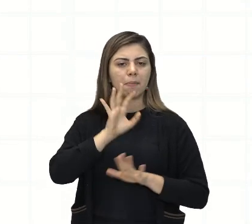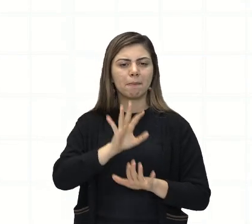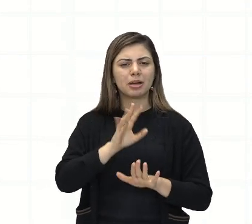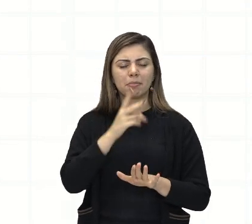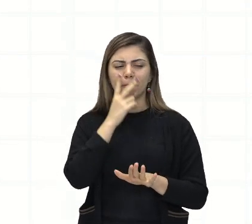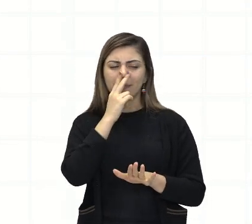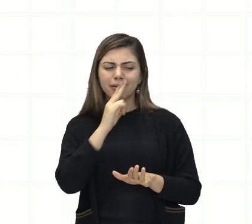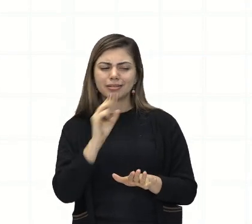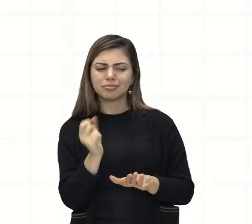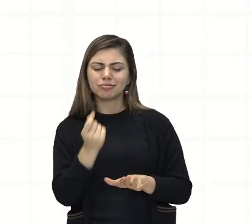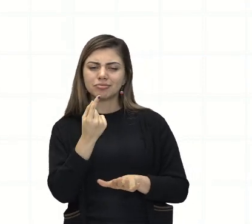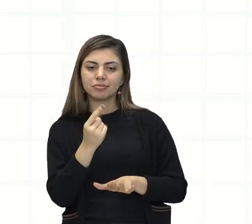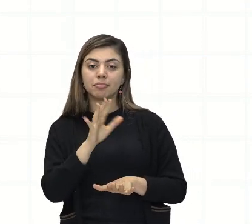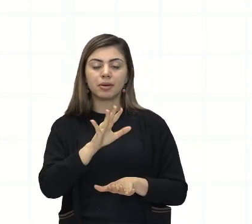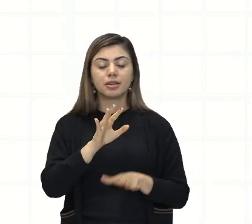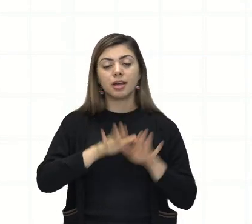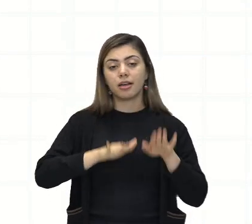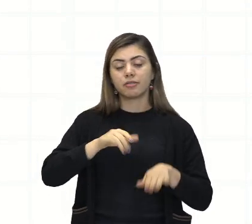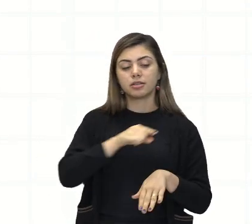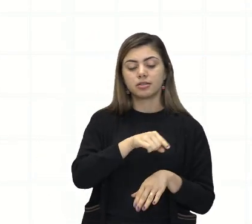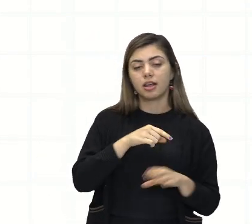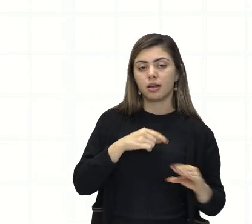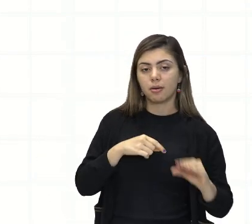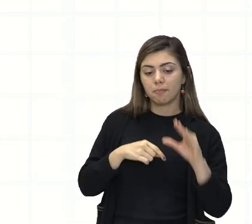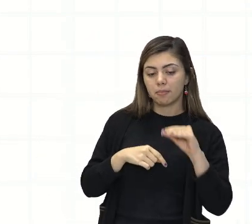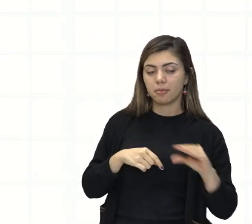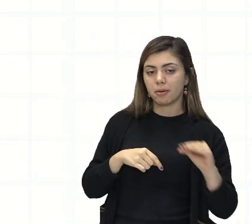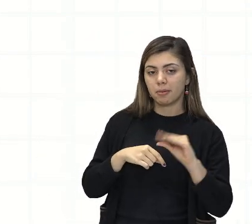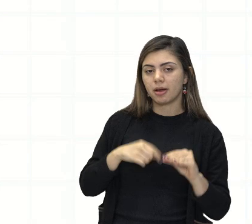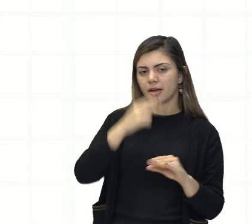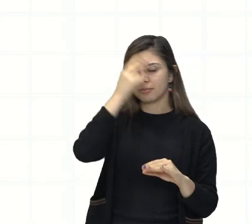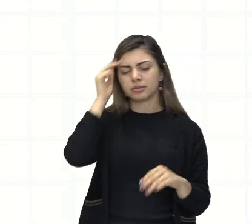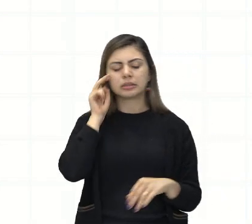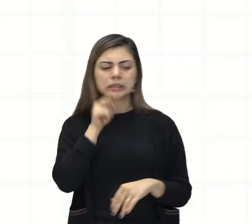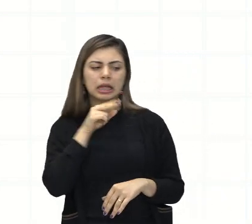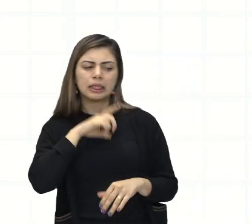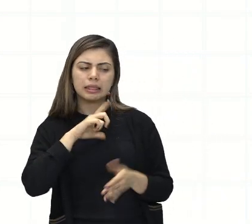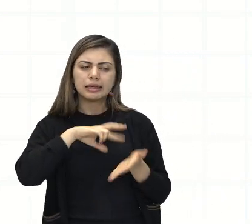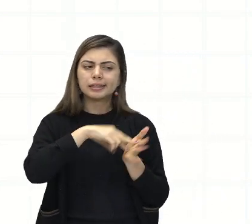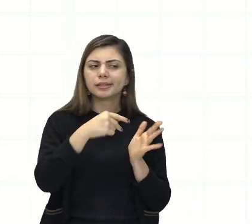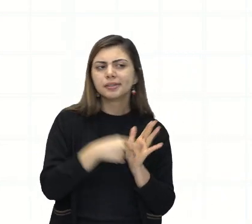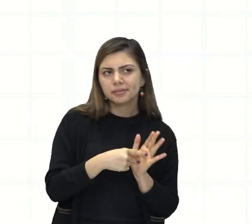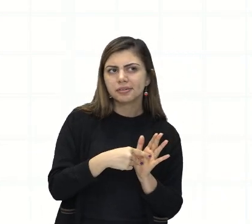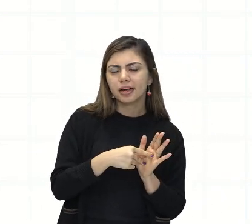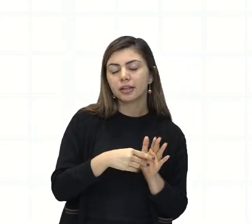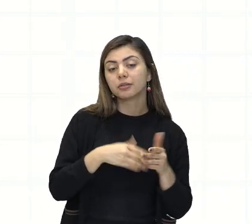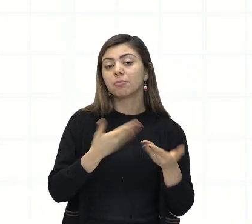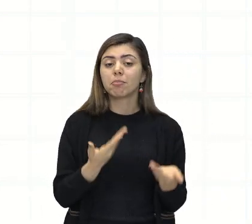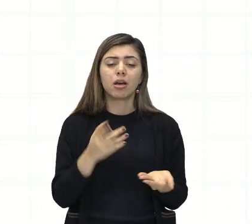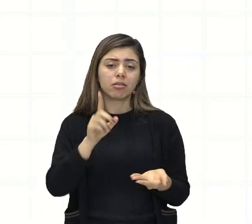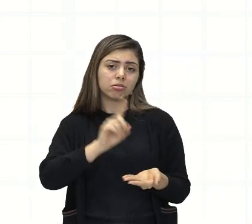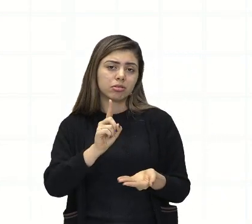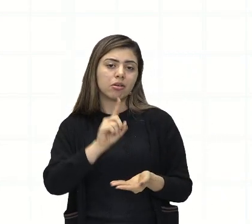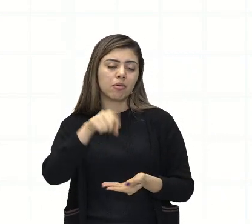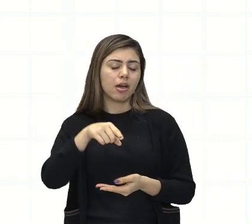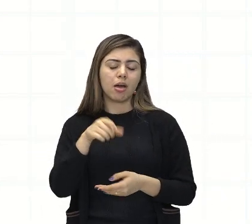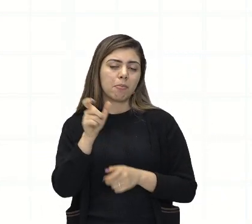Então, às vezes, ela dizia alguma coisa, e esse algo as pessoas pensavam que tinha algum significado oculto, mas não, era uma coisa